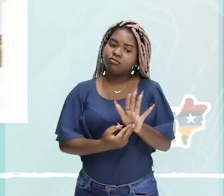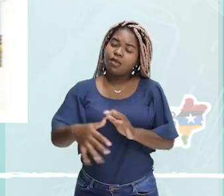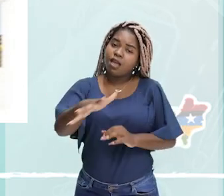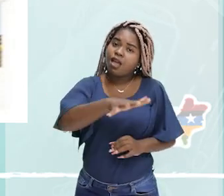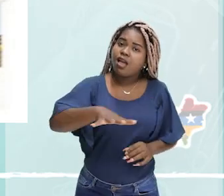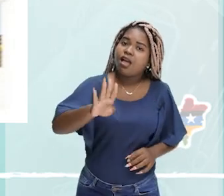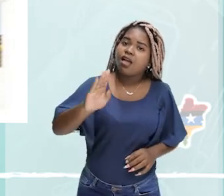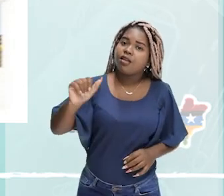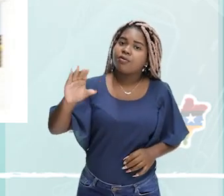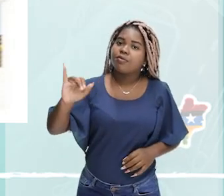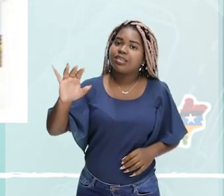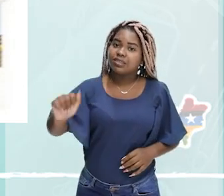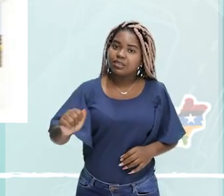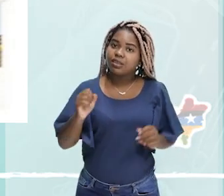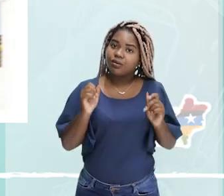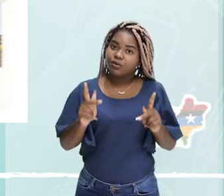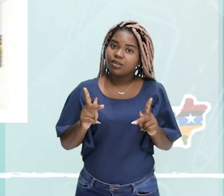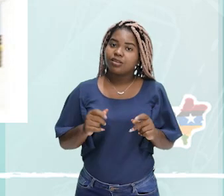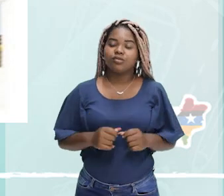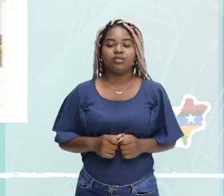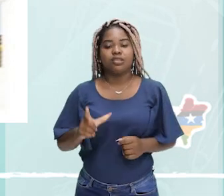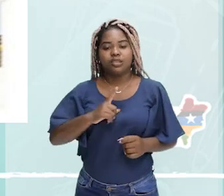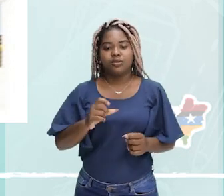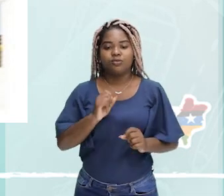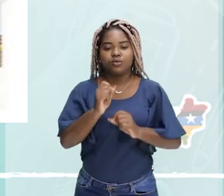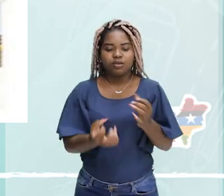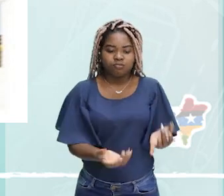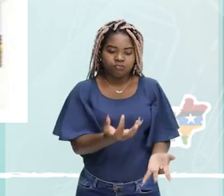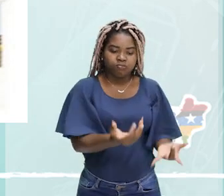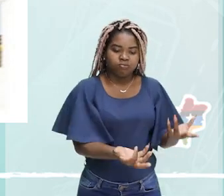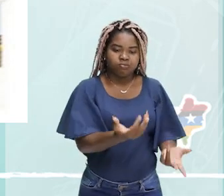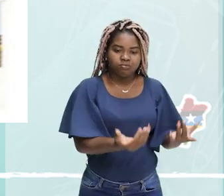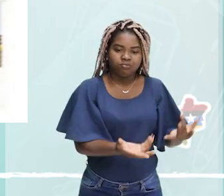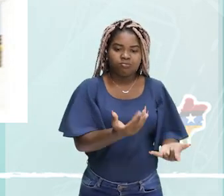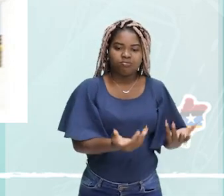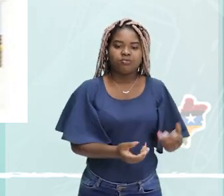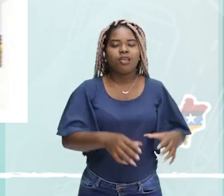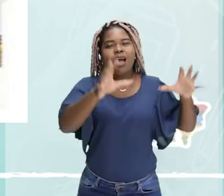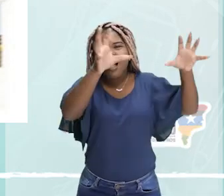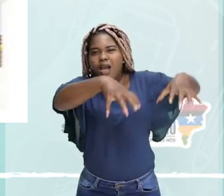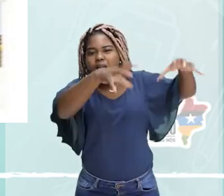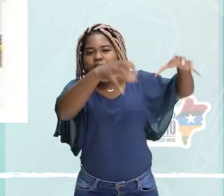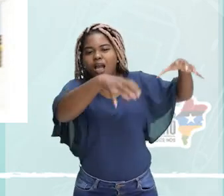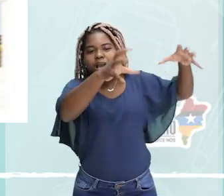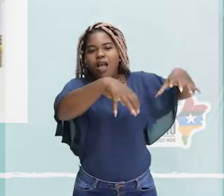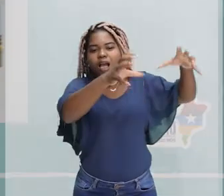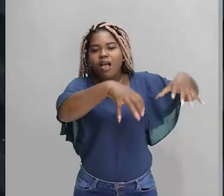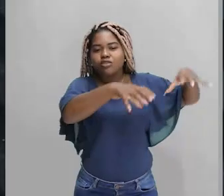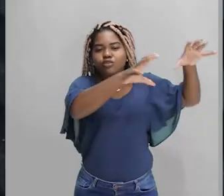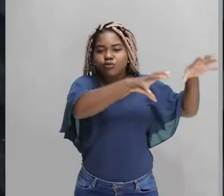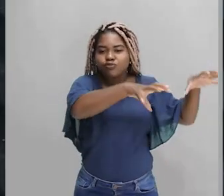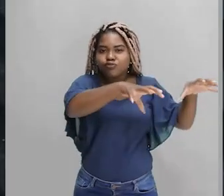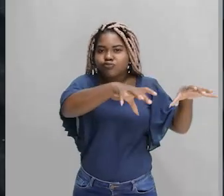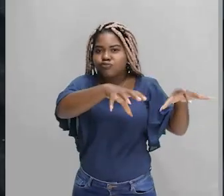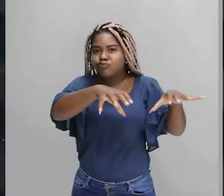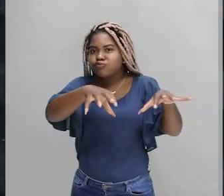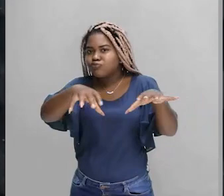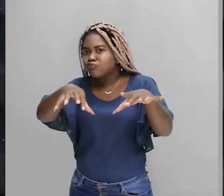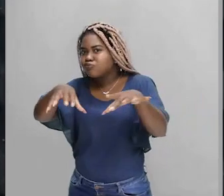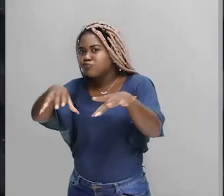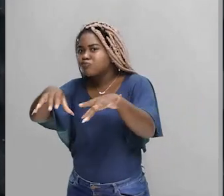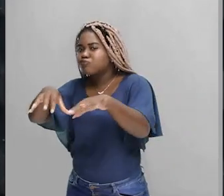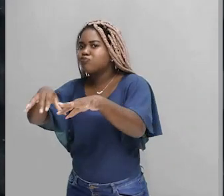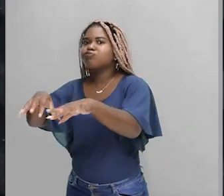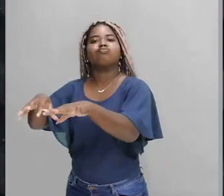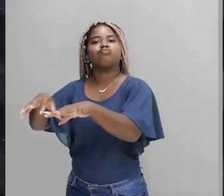tem as áreas mais altas, onde ocorre ali a erosão, né, o intemperismo. Então, a chuva vai levar estes sedimentos, levar essa matéria orgânica,